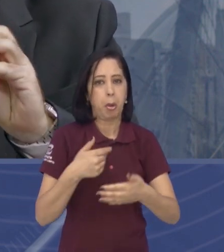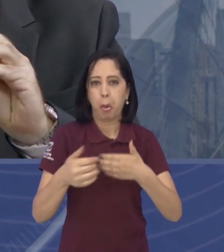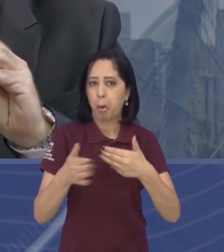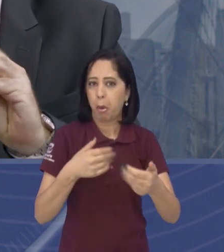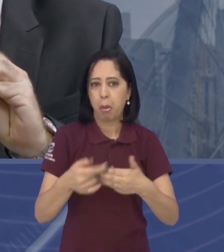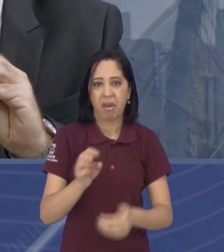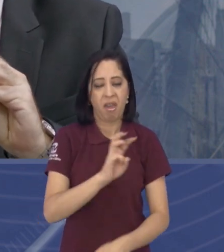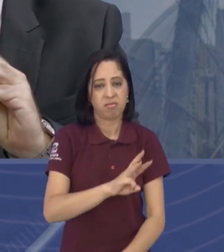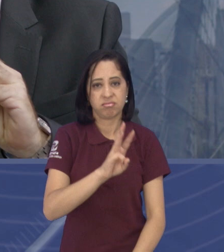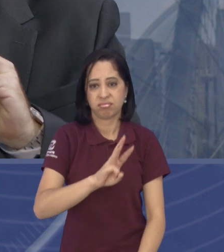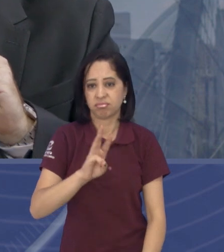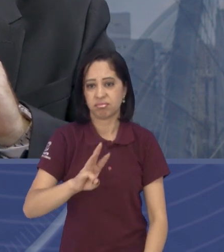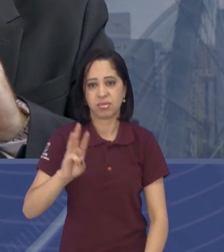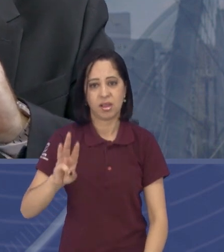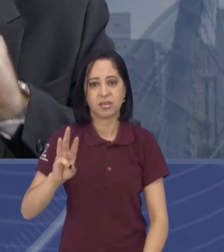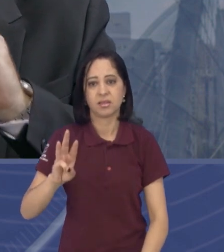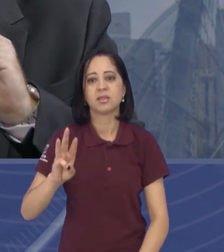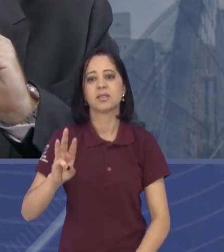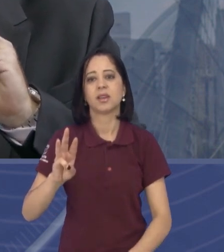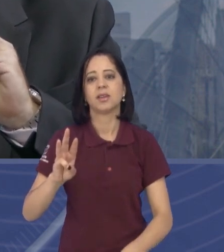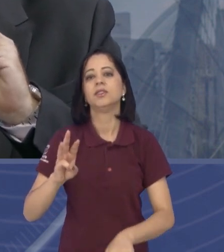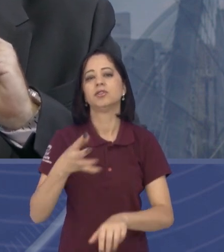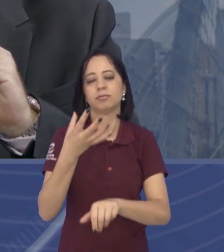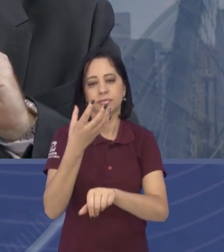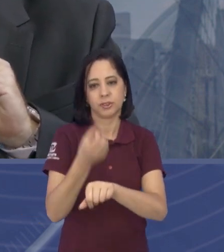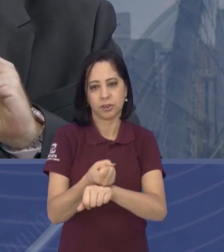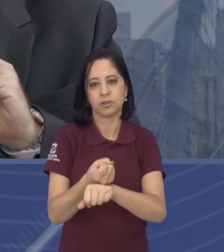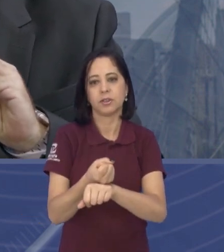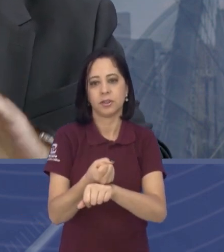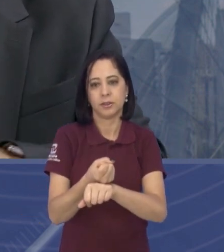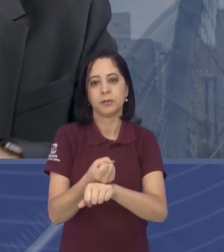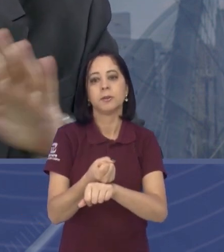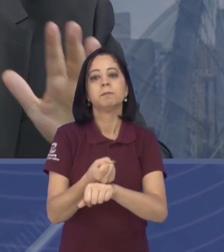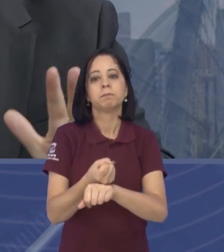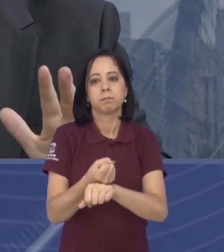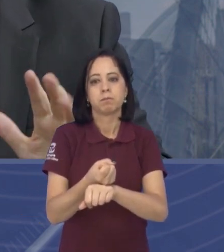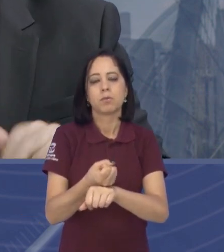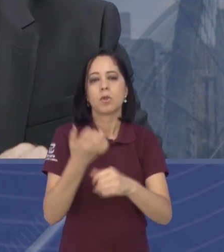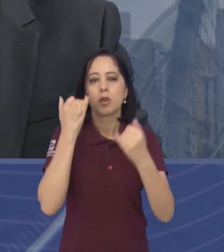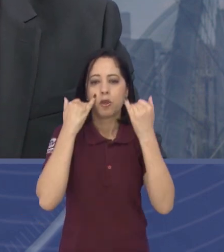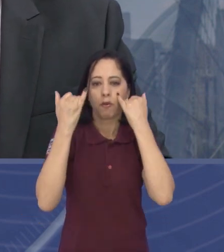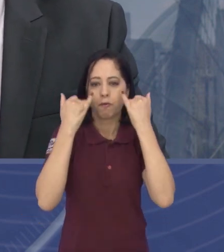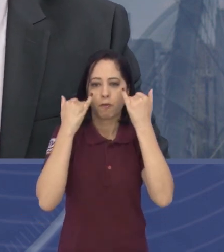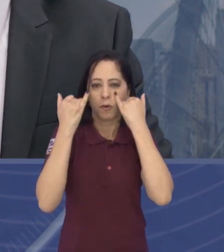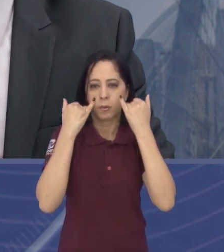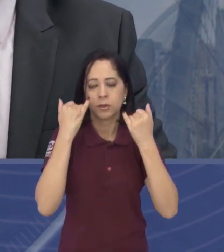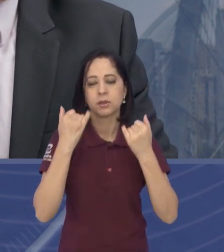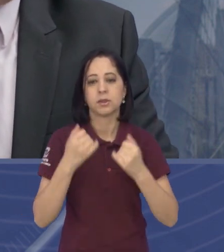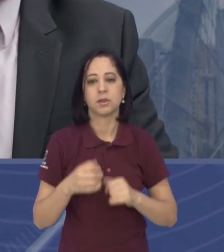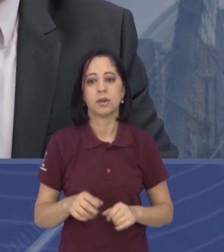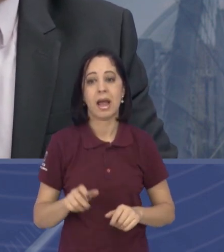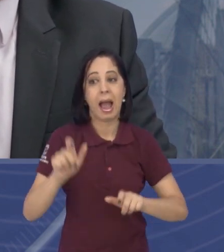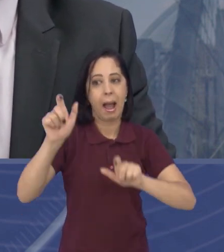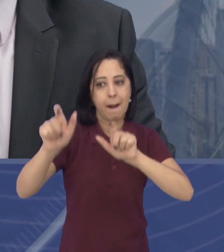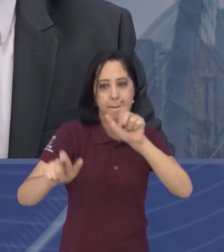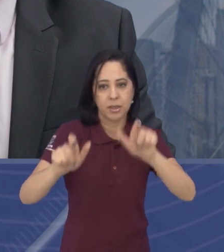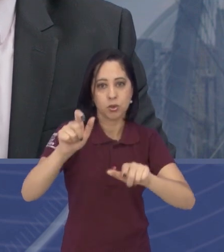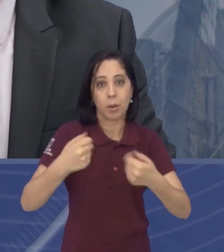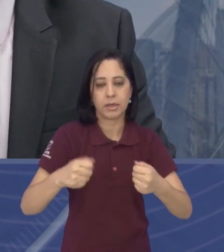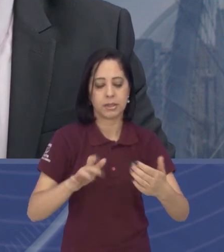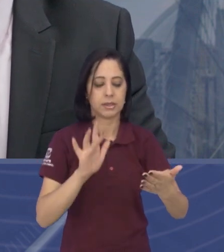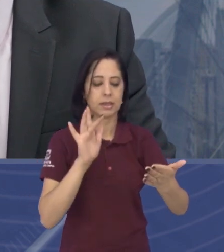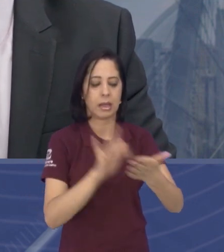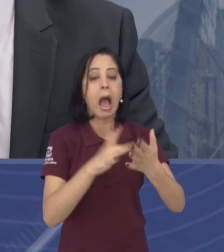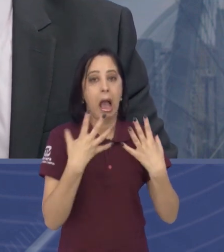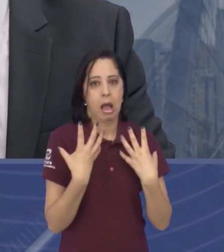isso, onde de alguma forma vai ser captado e tratado dela, o dado da pessoa. Qualquer plataforma. Sim. A pessoa tem que dar o aceite.